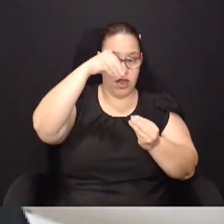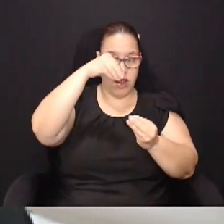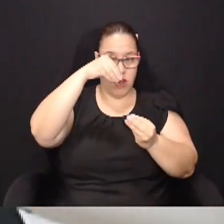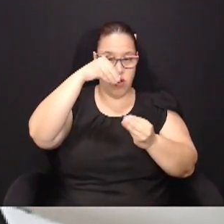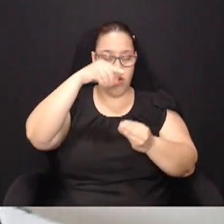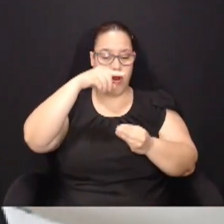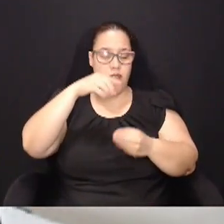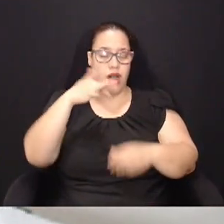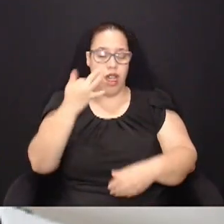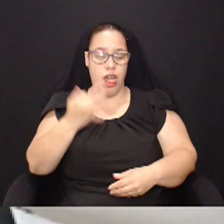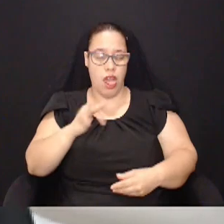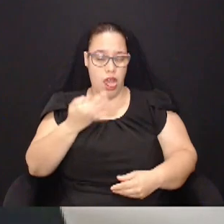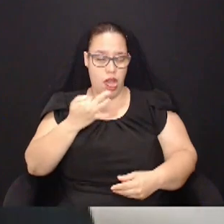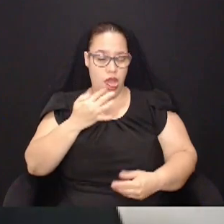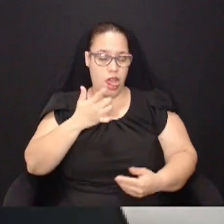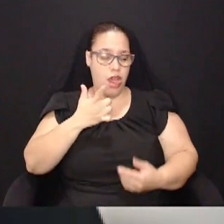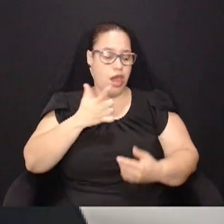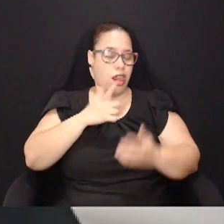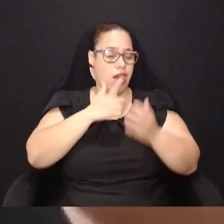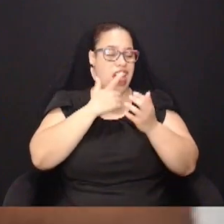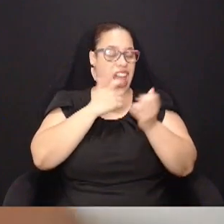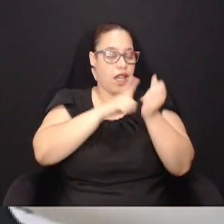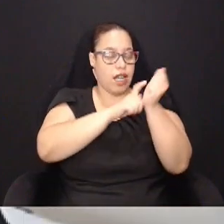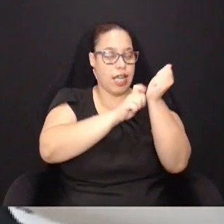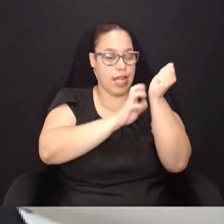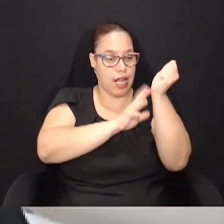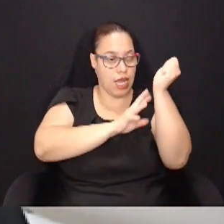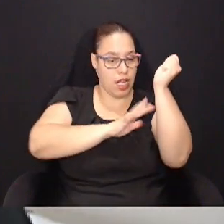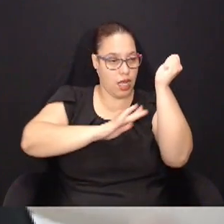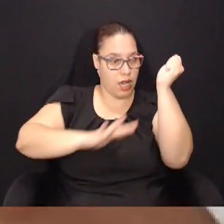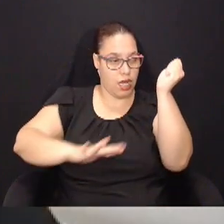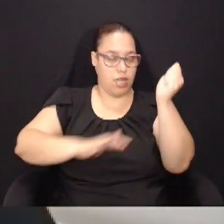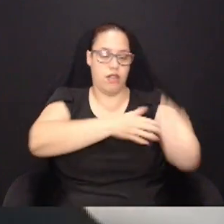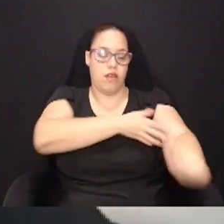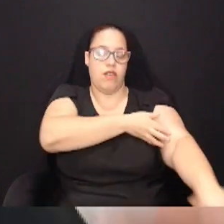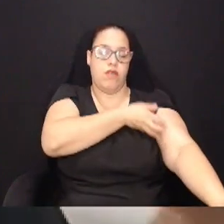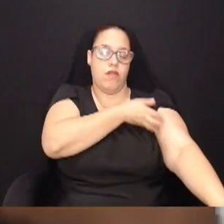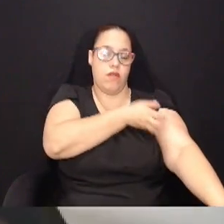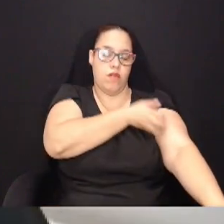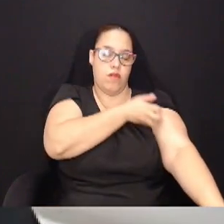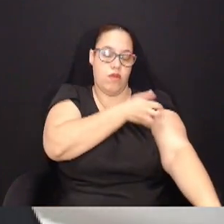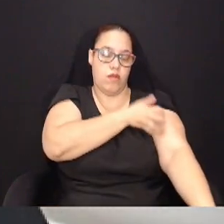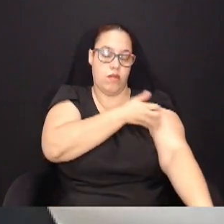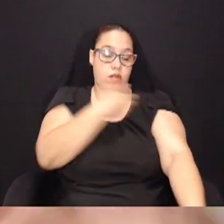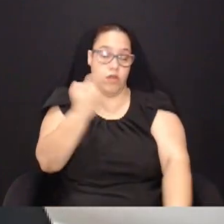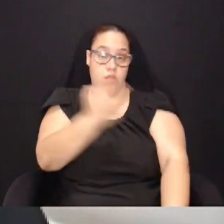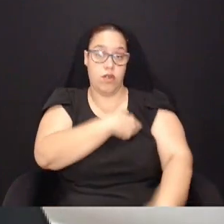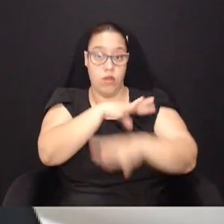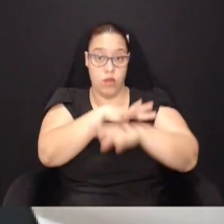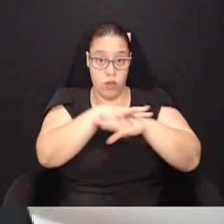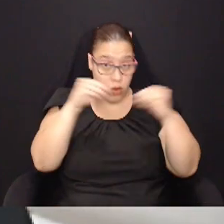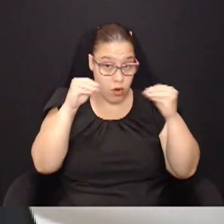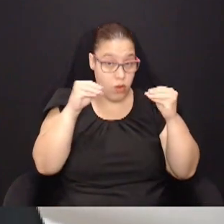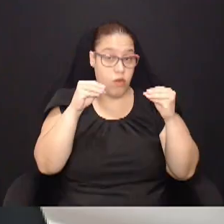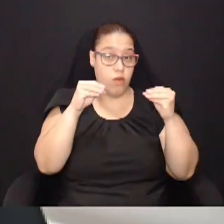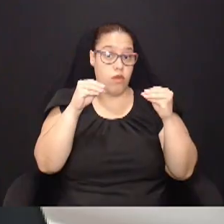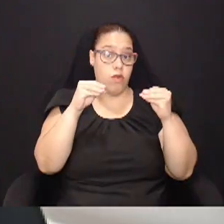lembrar, a alma ainda sangra. Nós somos curados espiritualmente, somos curados